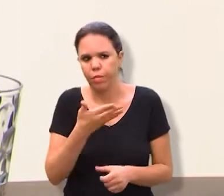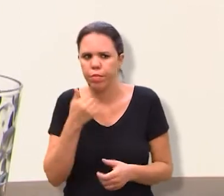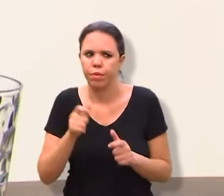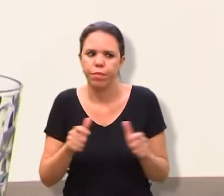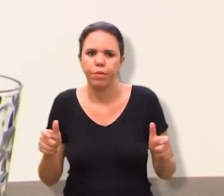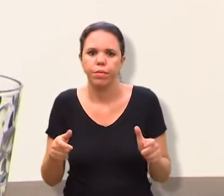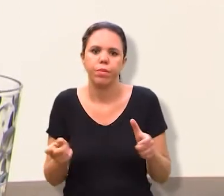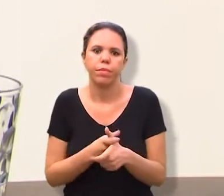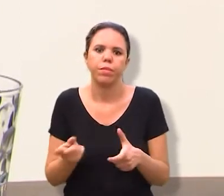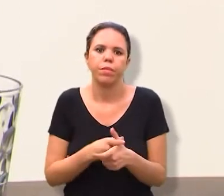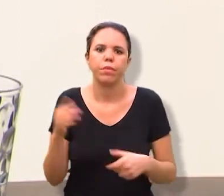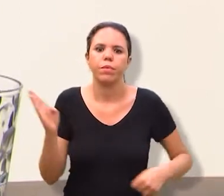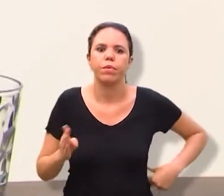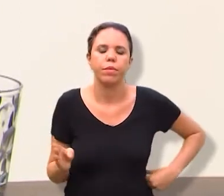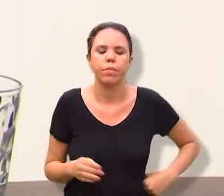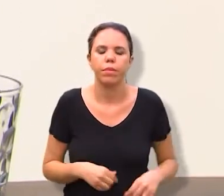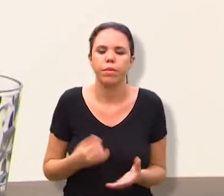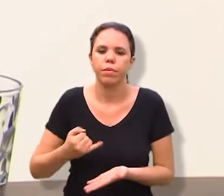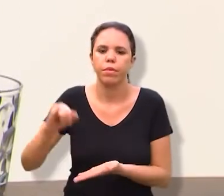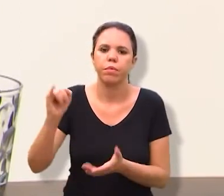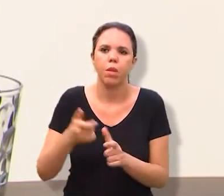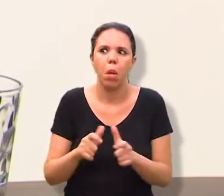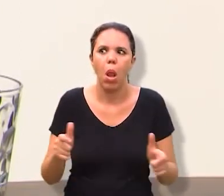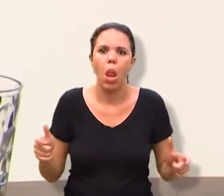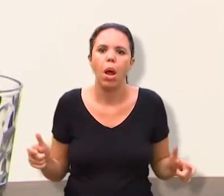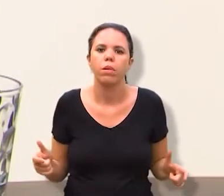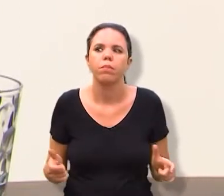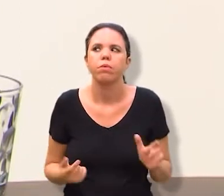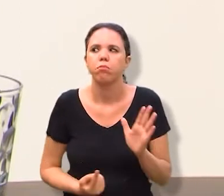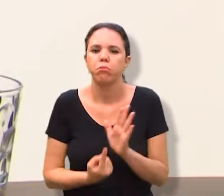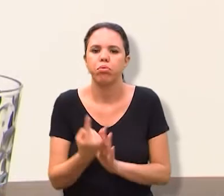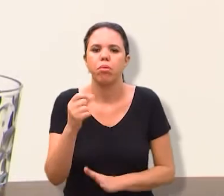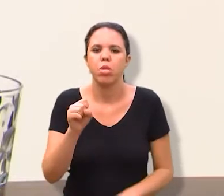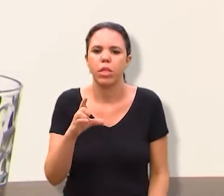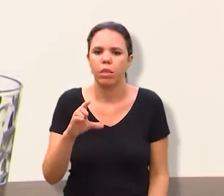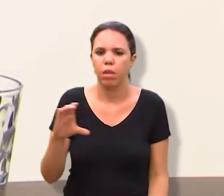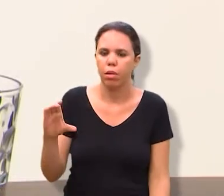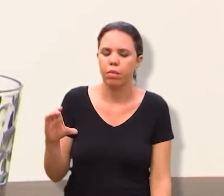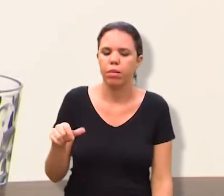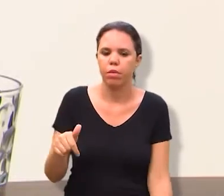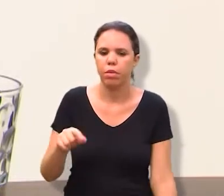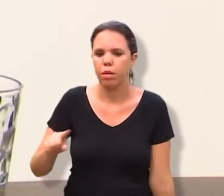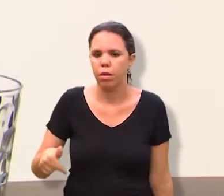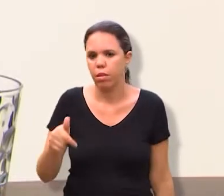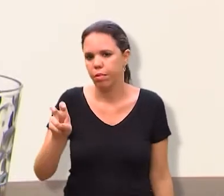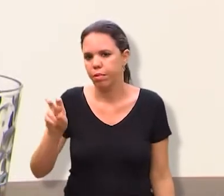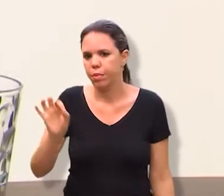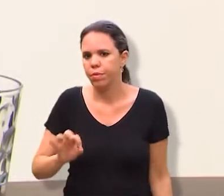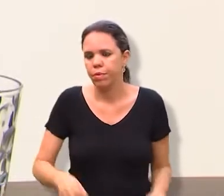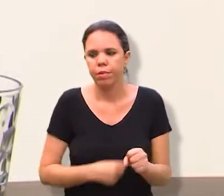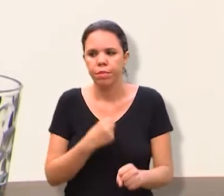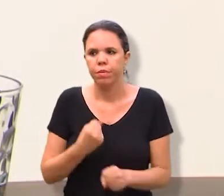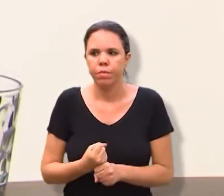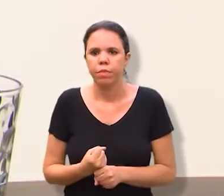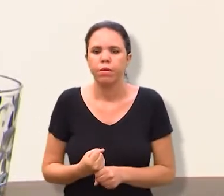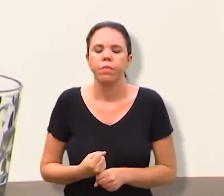máximo, né? O endividamento no Brasil, com as taxas de juros subindo, taxa Selic já está em 7,75% ao